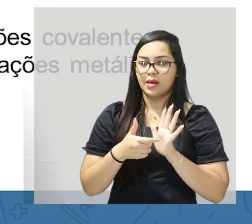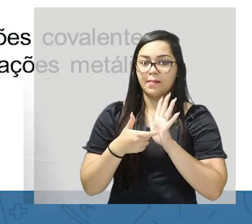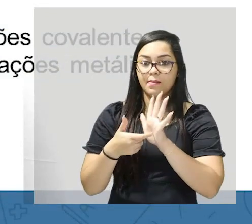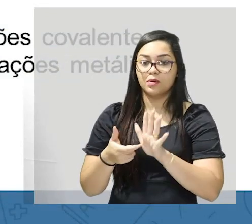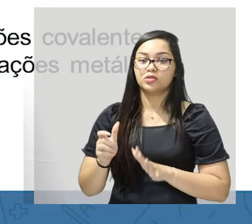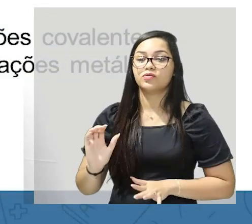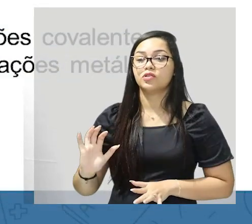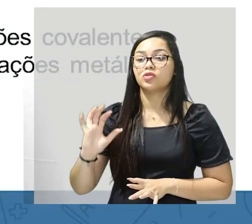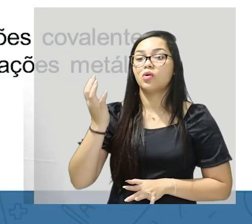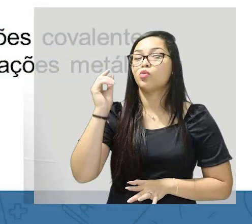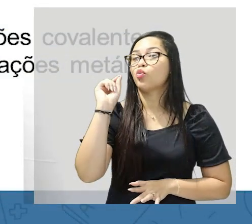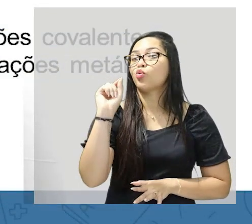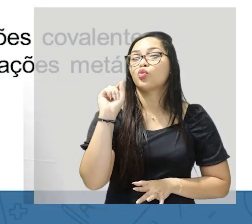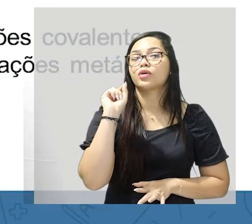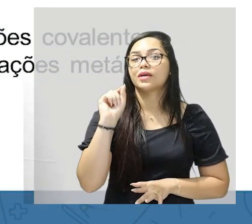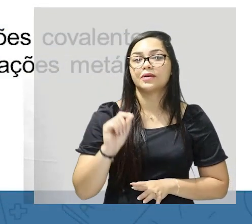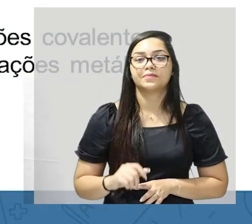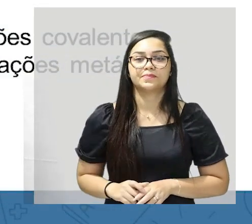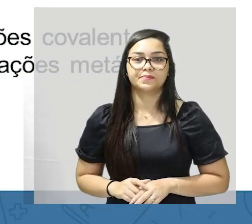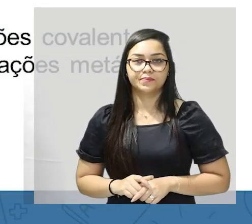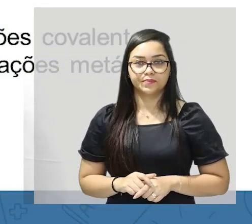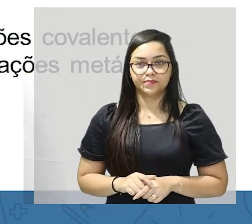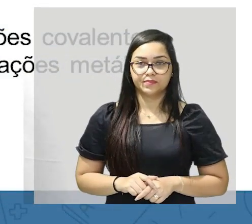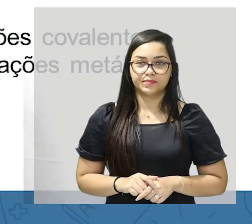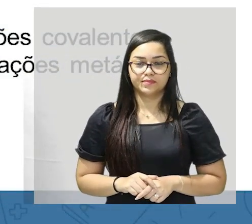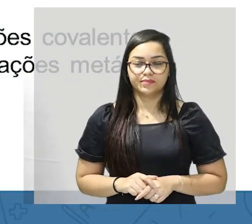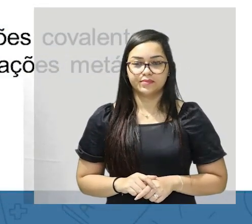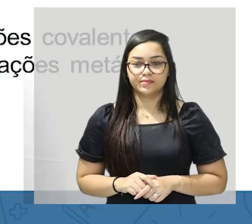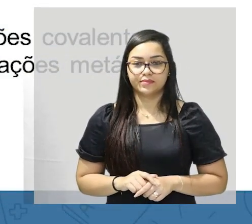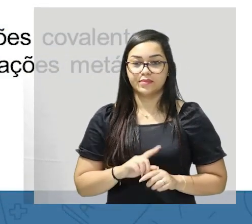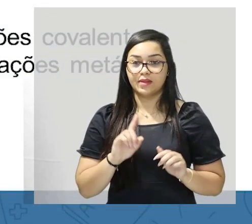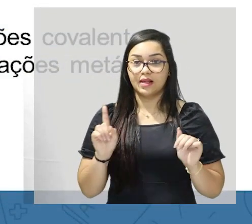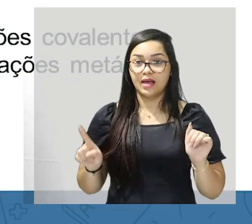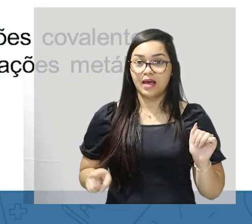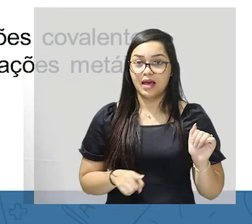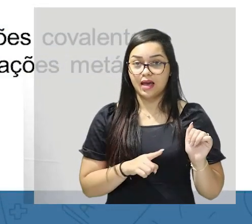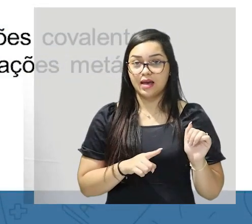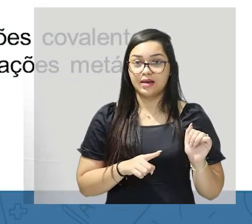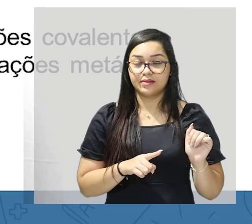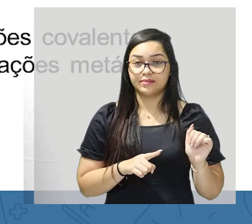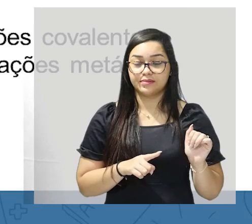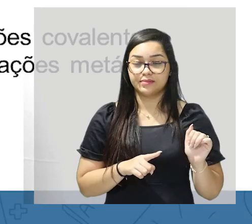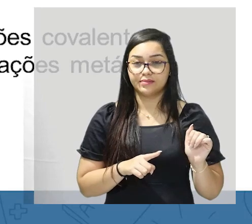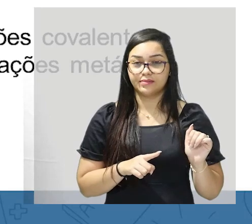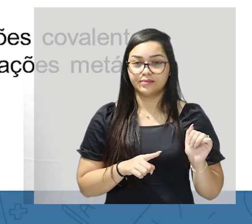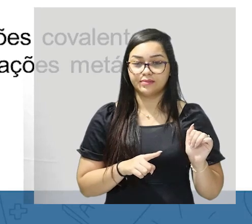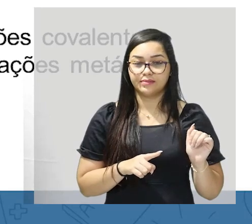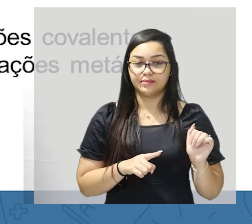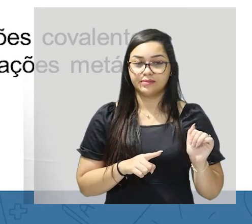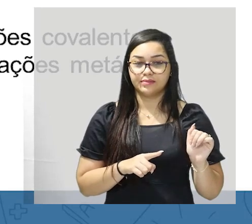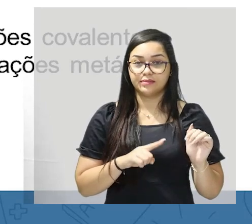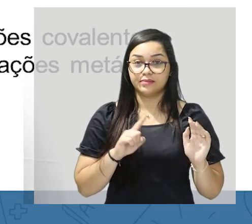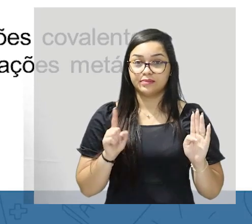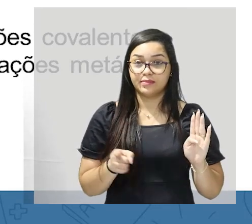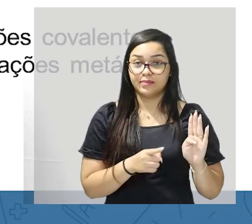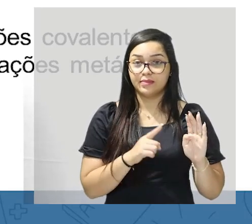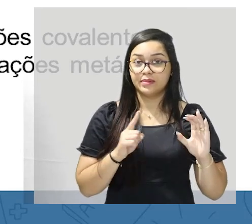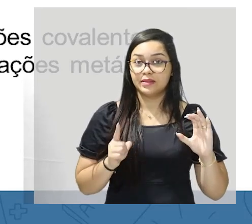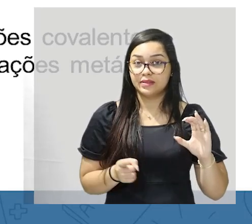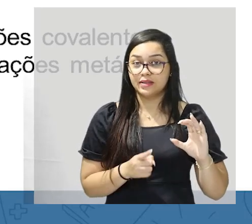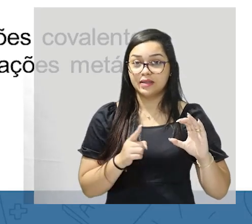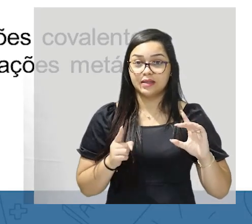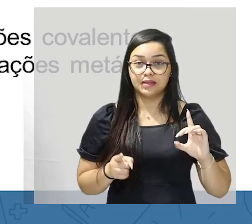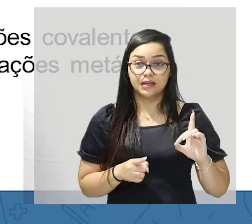R0, revela o fenômeno da... O que está acontecendo, turminha? Olha só.